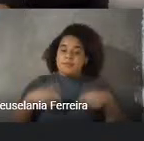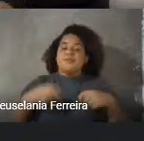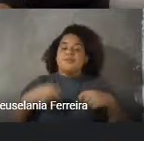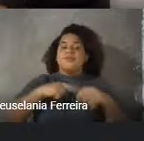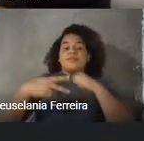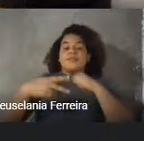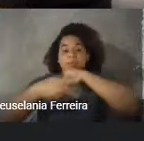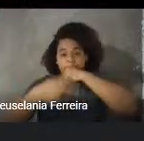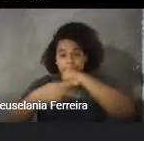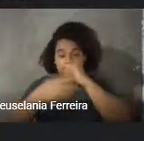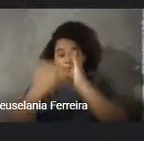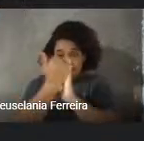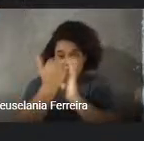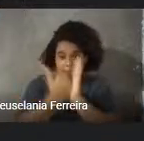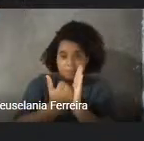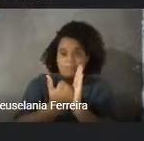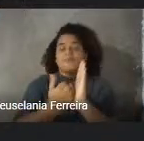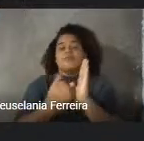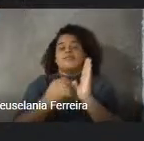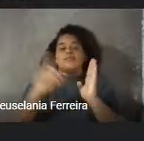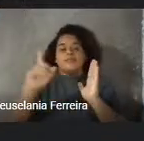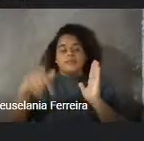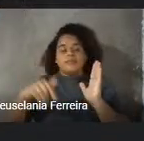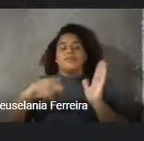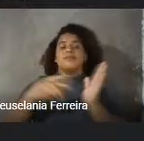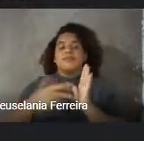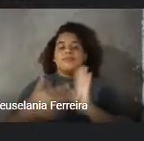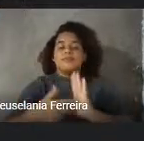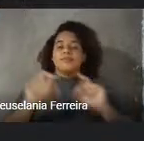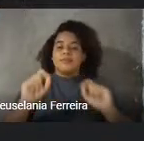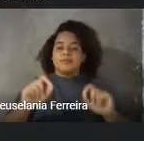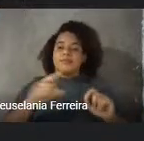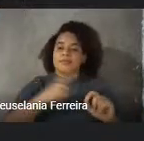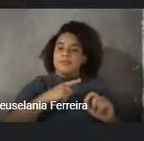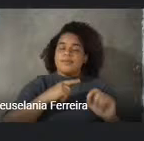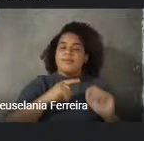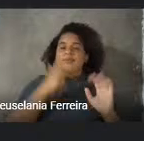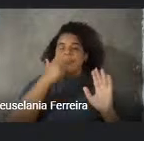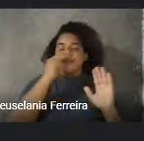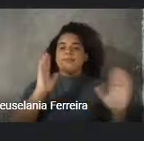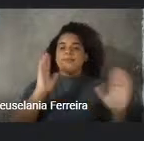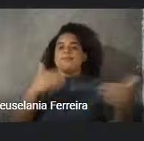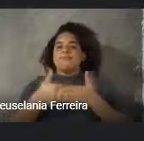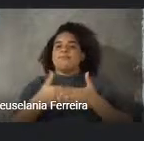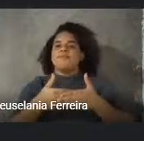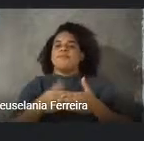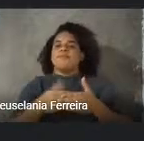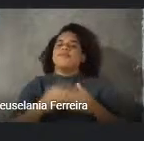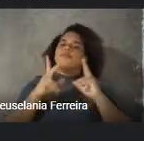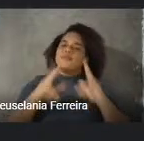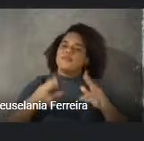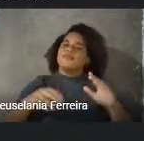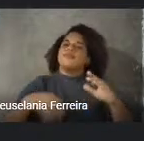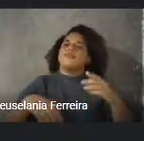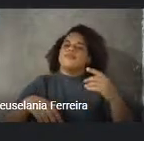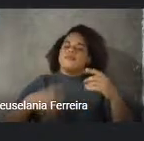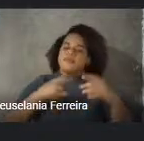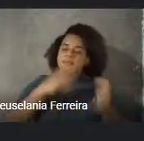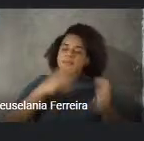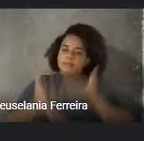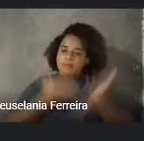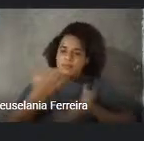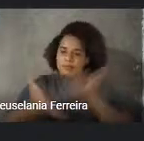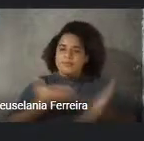tão significativos em termos de serem fechados como na terapia de esquemas. É assim que funciona,